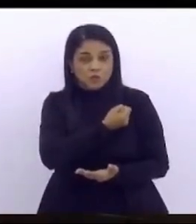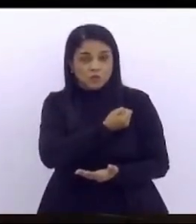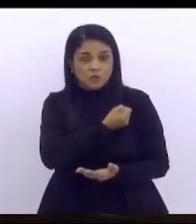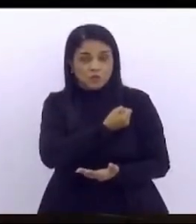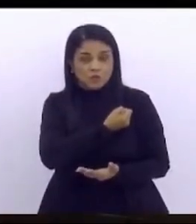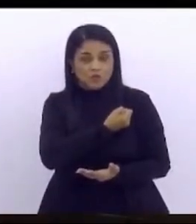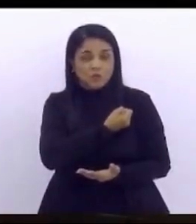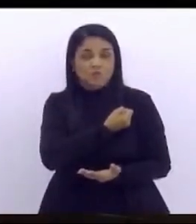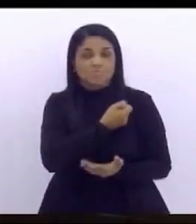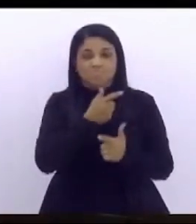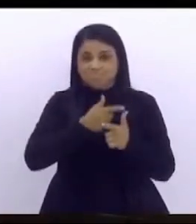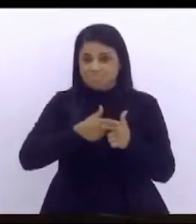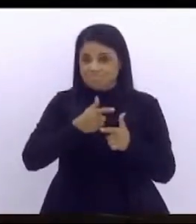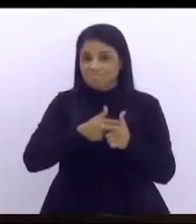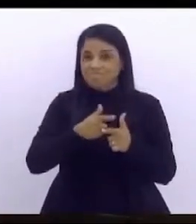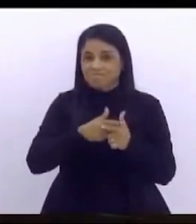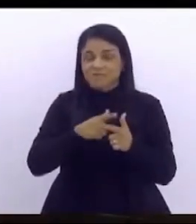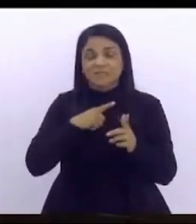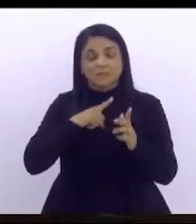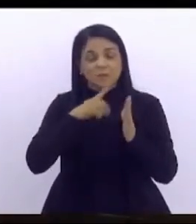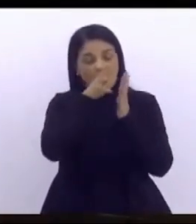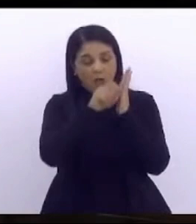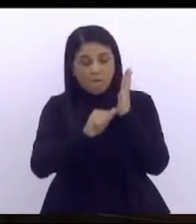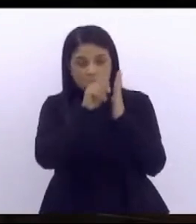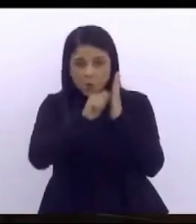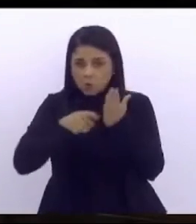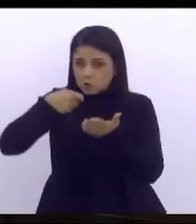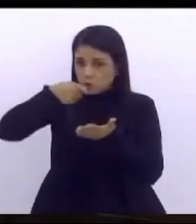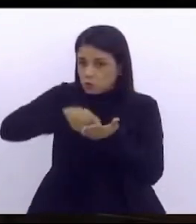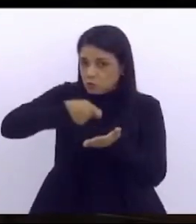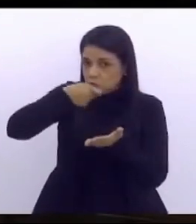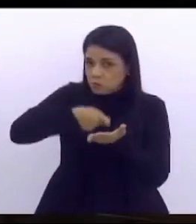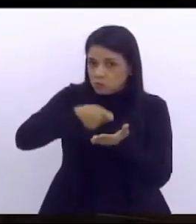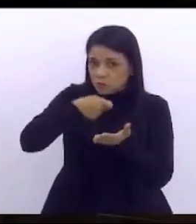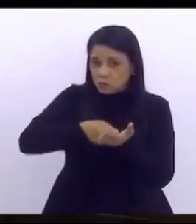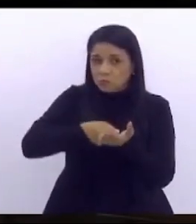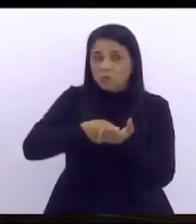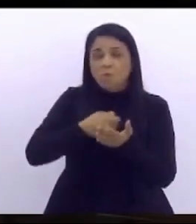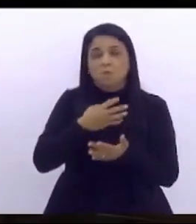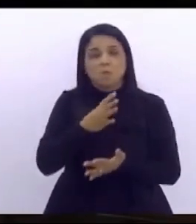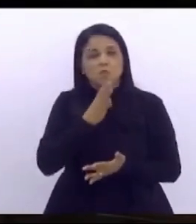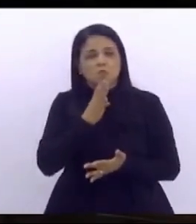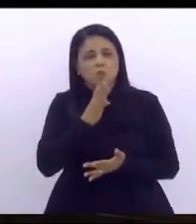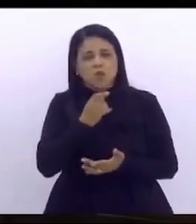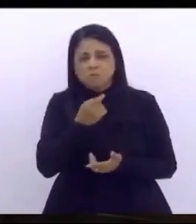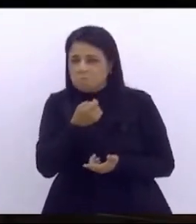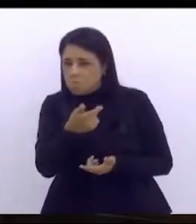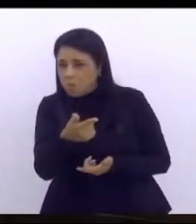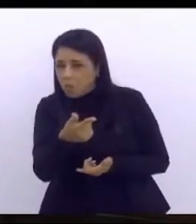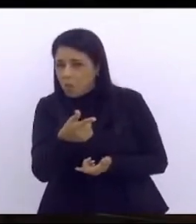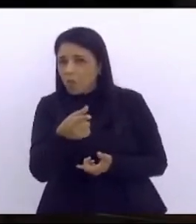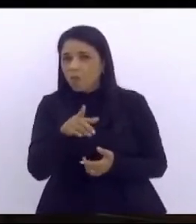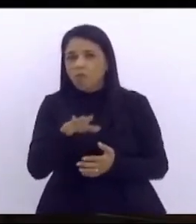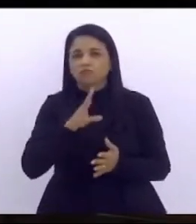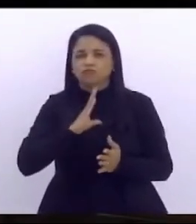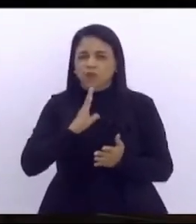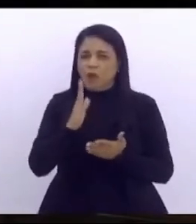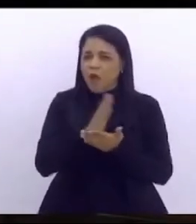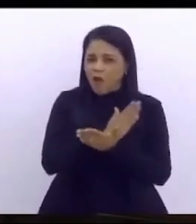números, e também um pouquinho sobre a questão dos abortos forçados, que é algo ainda pouco conhecido, embora já